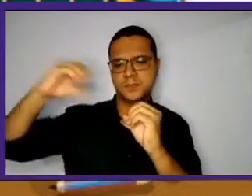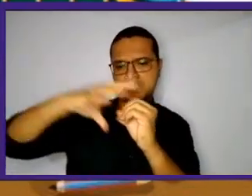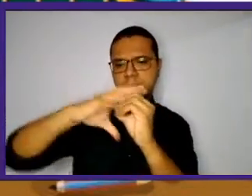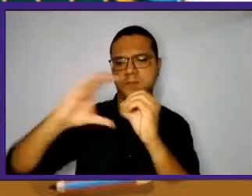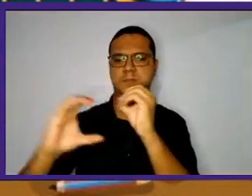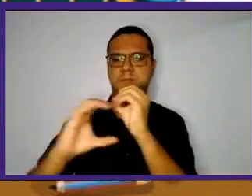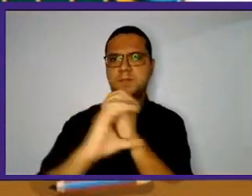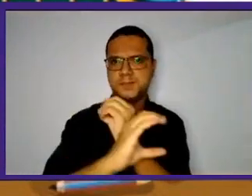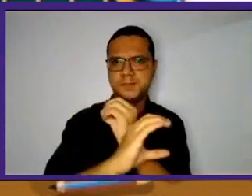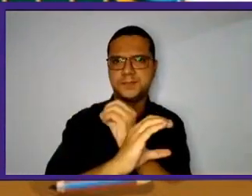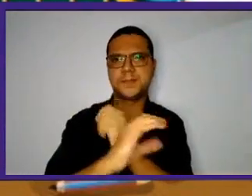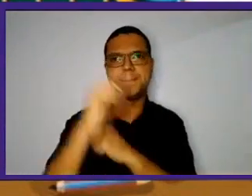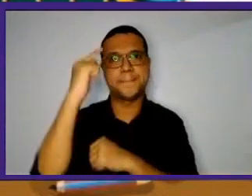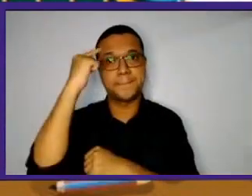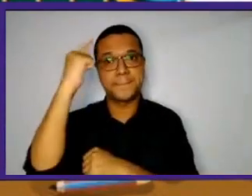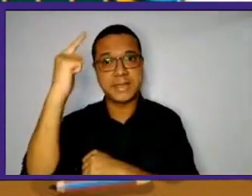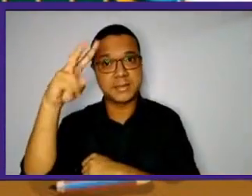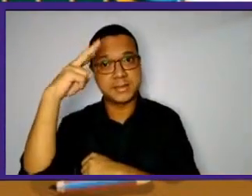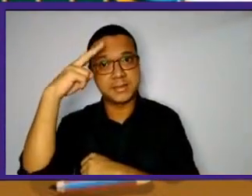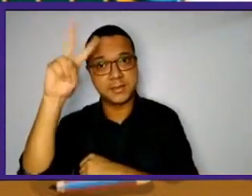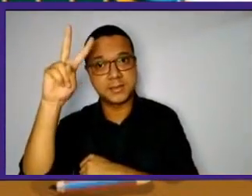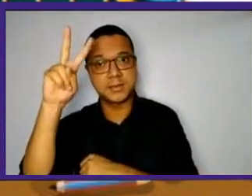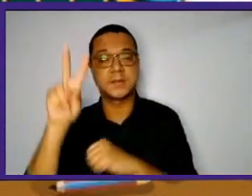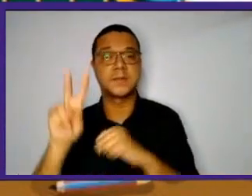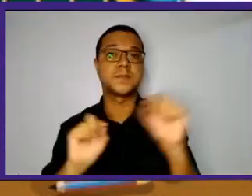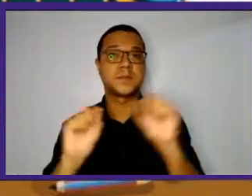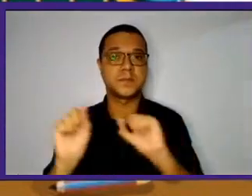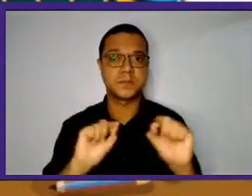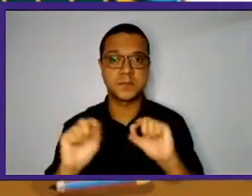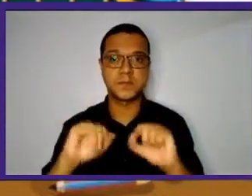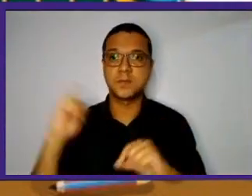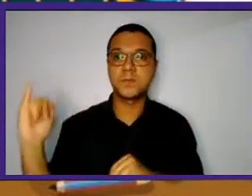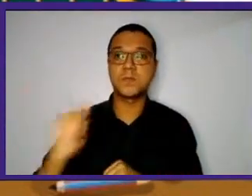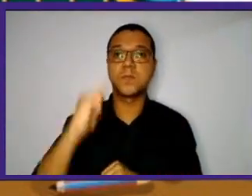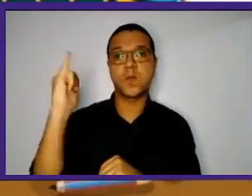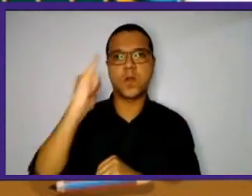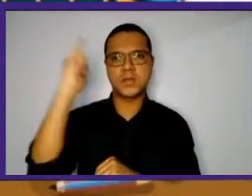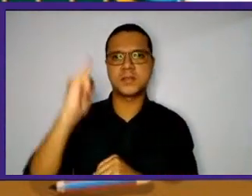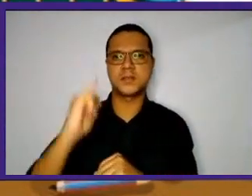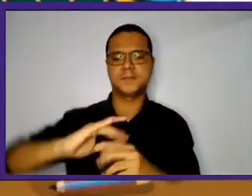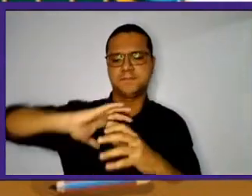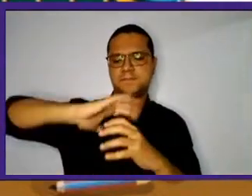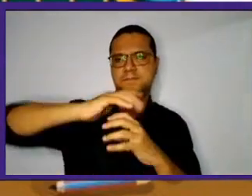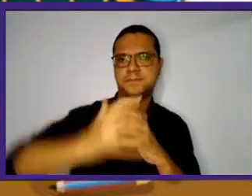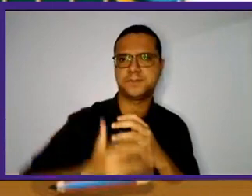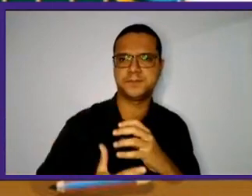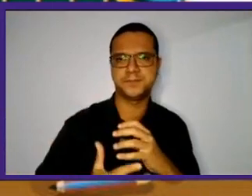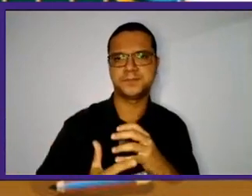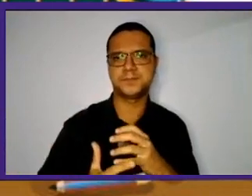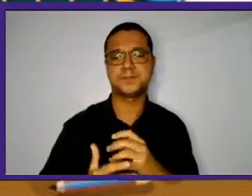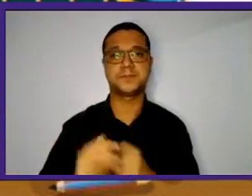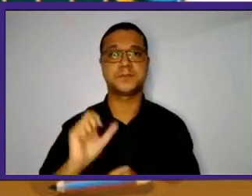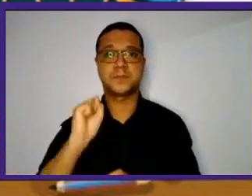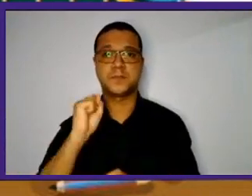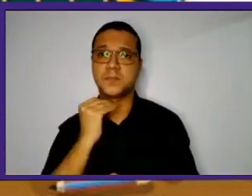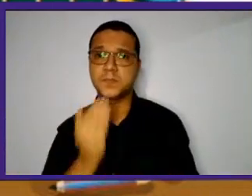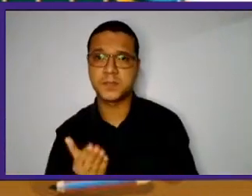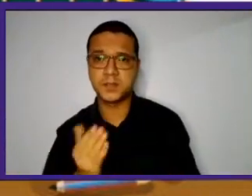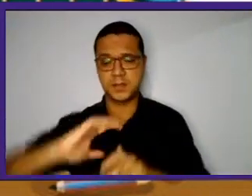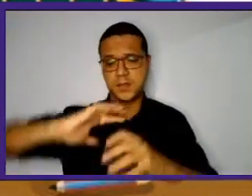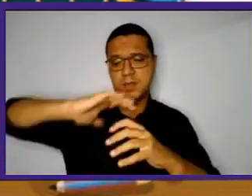Então vamos pensar, vamos nos relembrar qual a importância da atmosfera. Se ela não